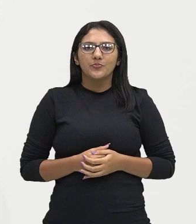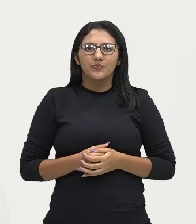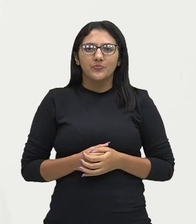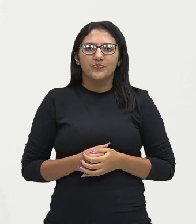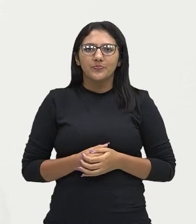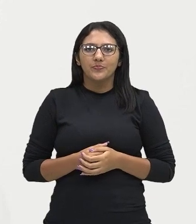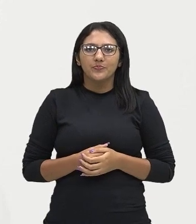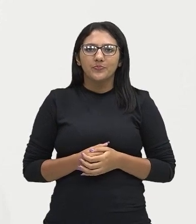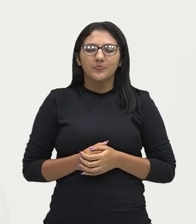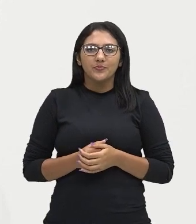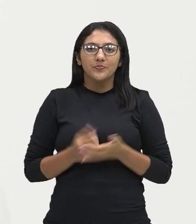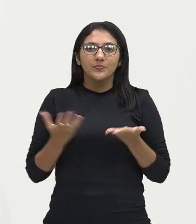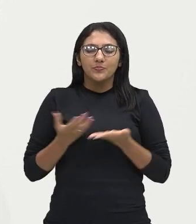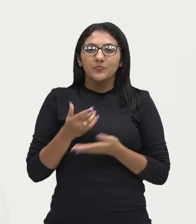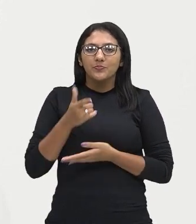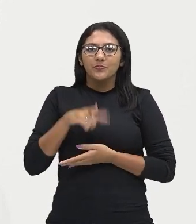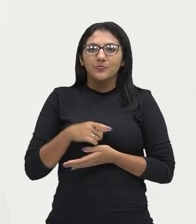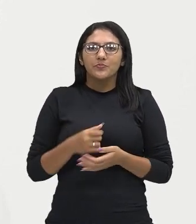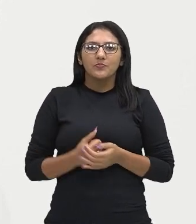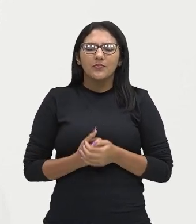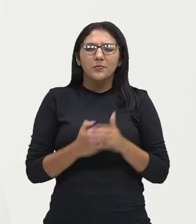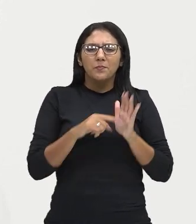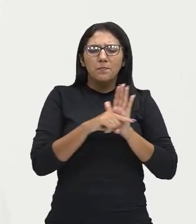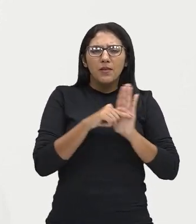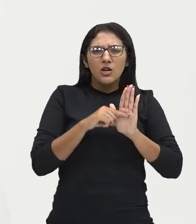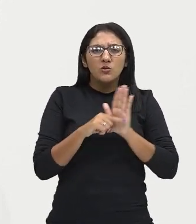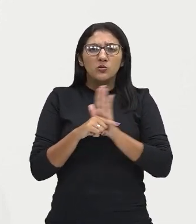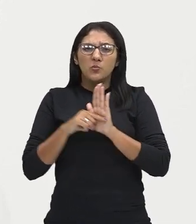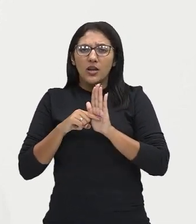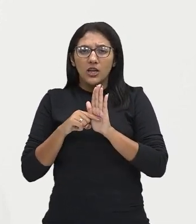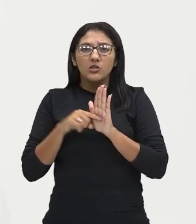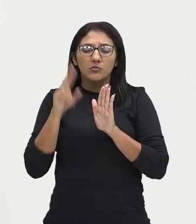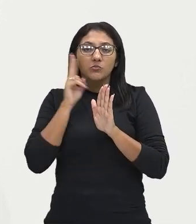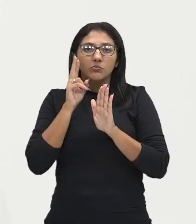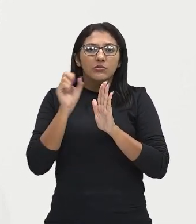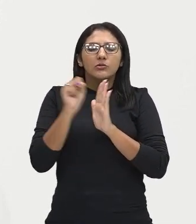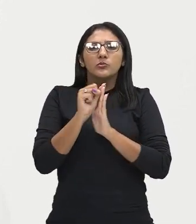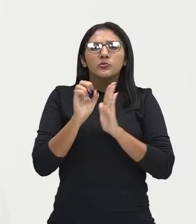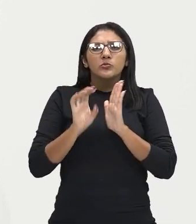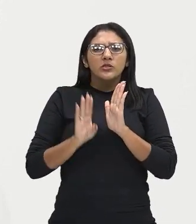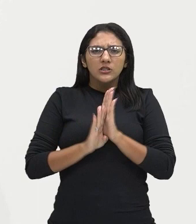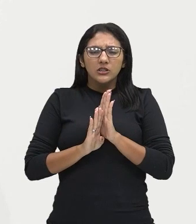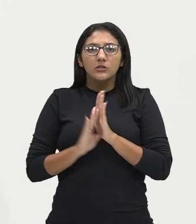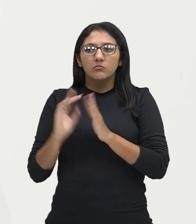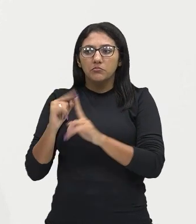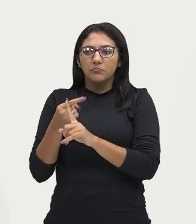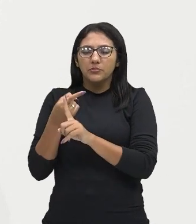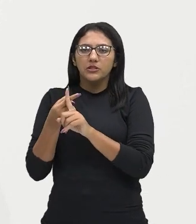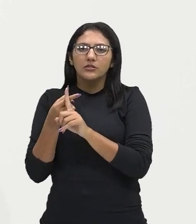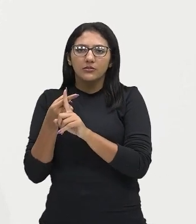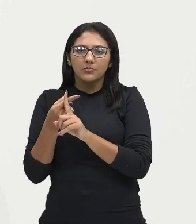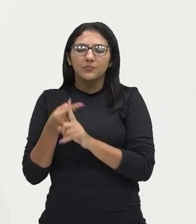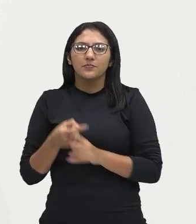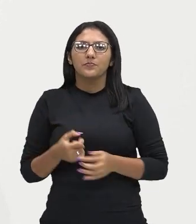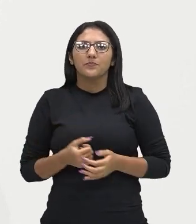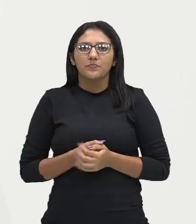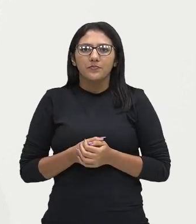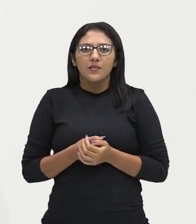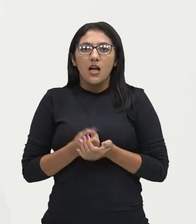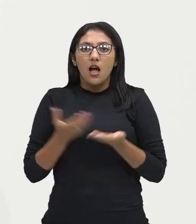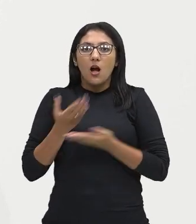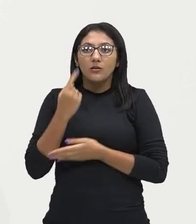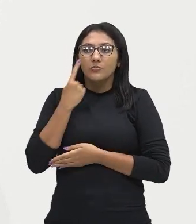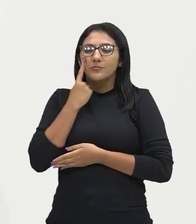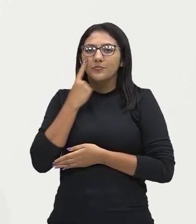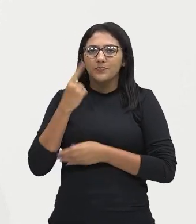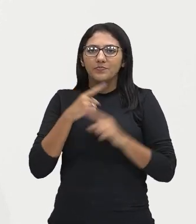Vamos multiplicar o sinal? Tem menos vezes menos. Multiplicação de sinais iguais, resultado positivo. Multiplicando agora o numerador